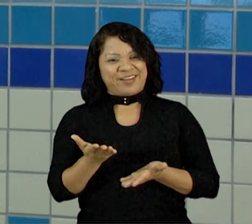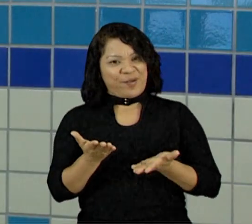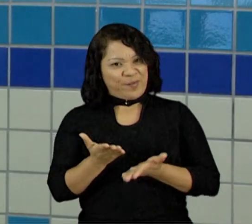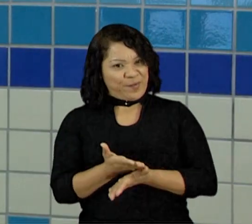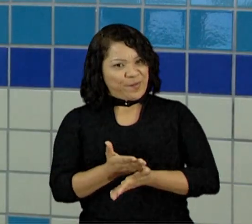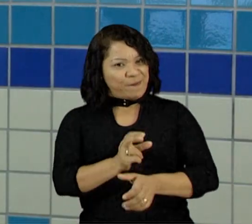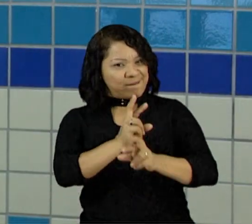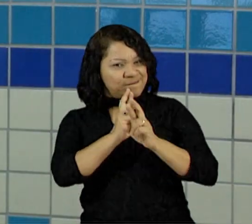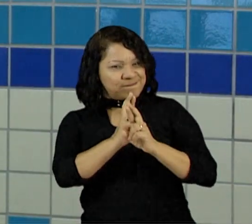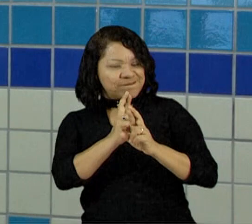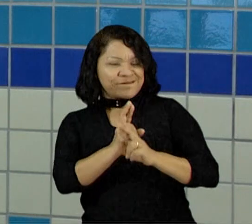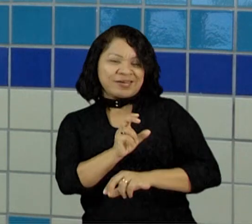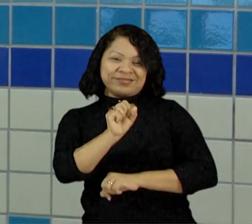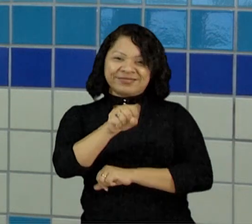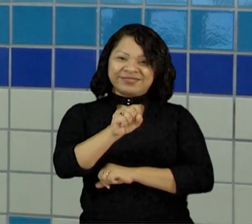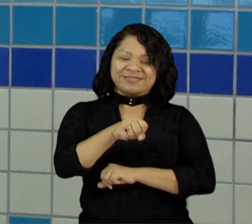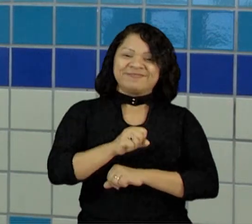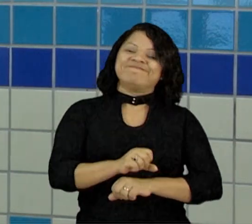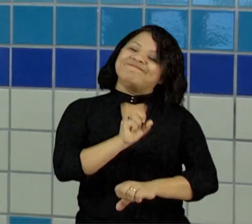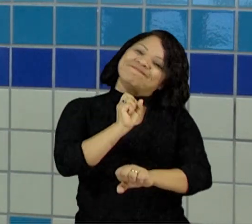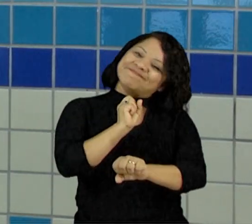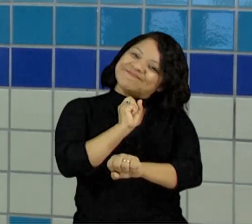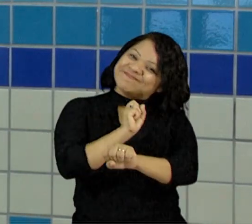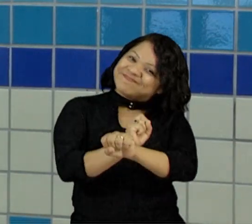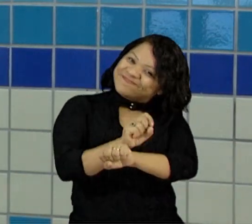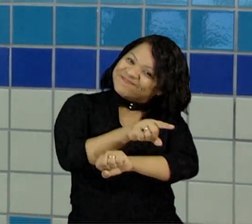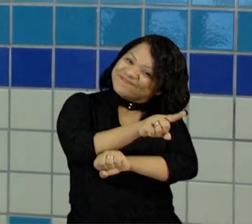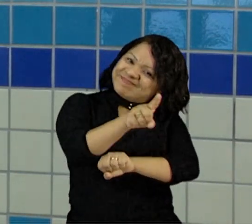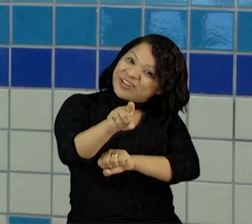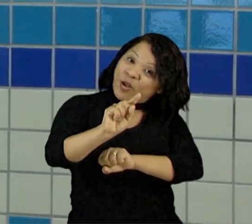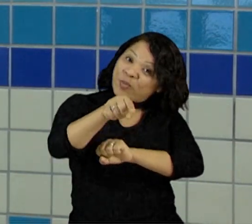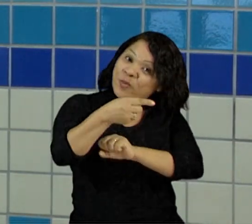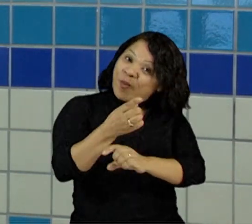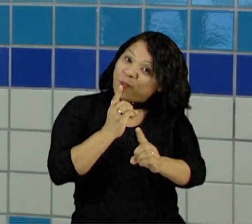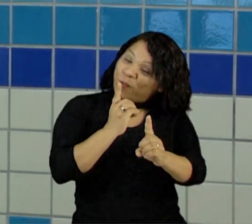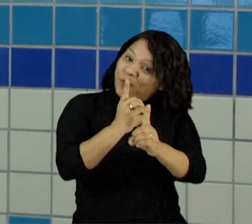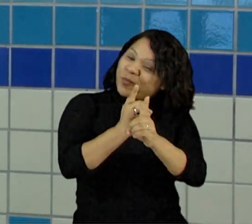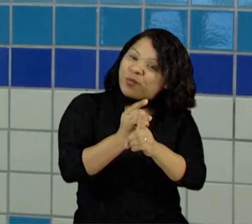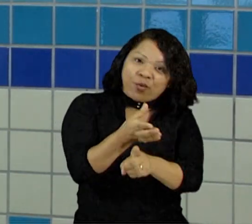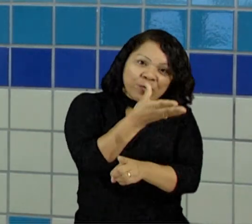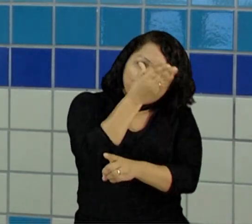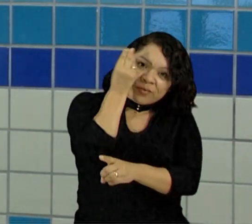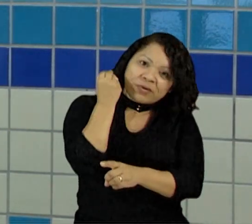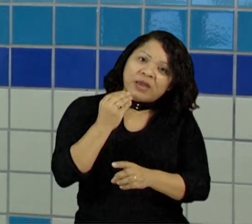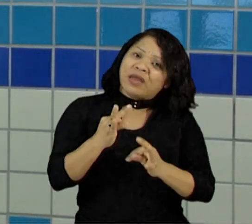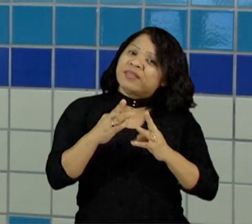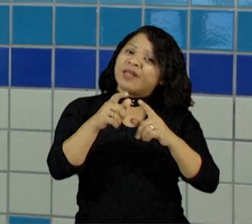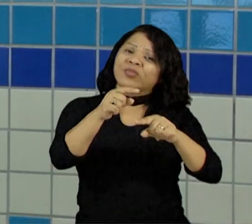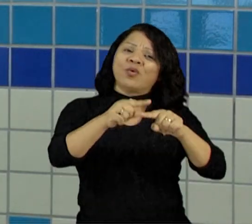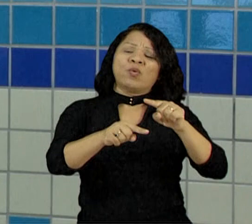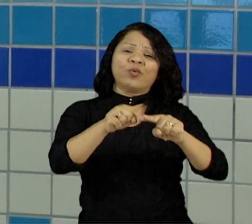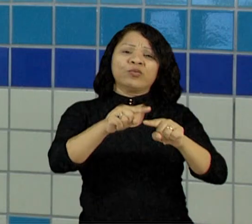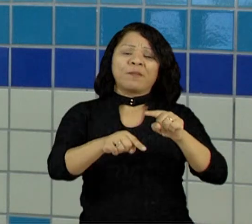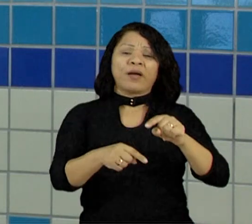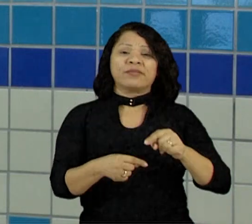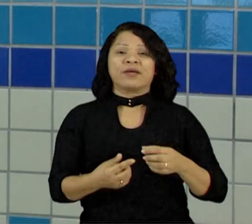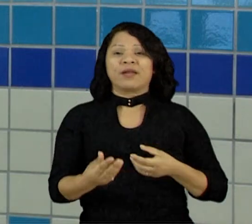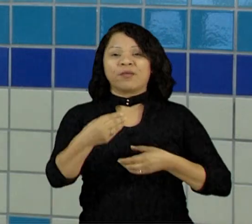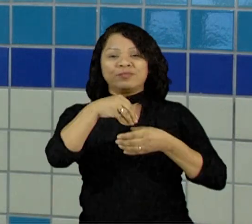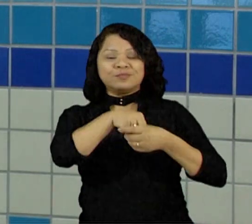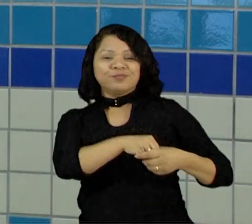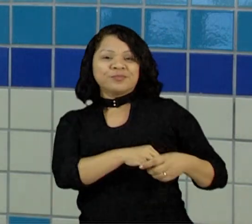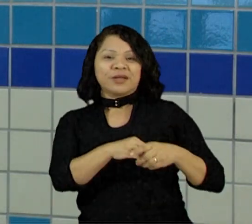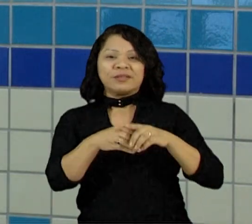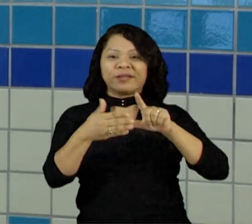que sim. Espero vocês no próximo encontro. E não se esqueça, todo o nosso material está disponível na plataforma